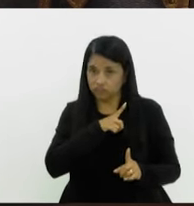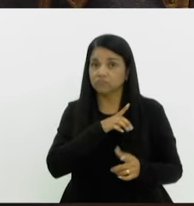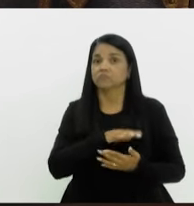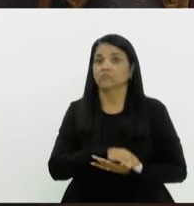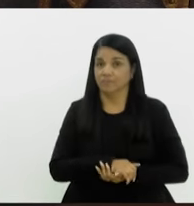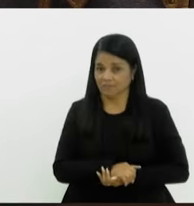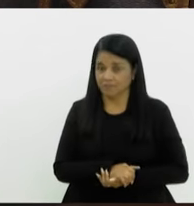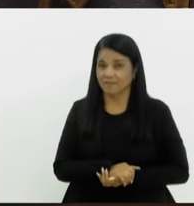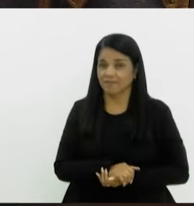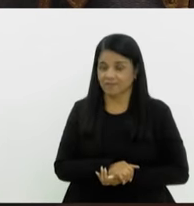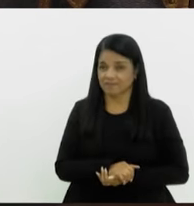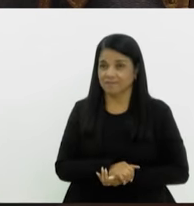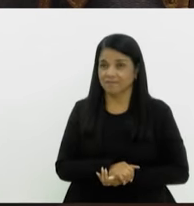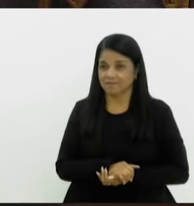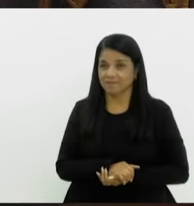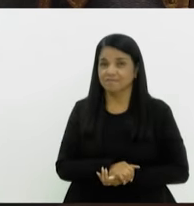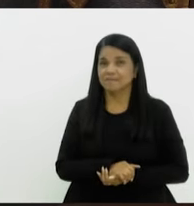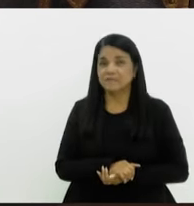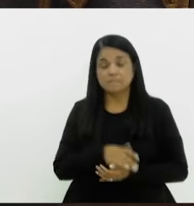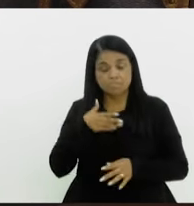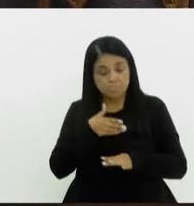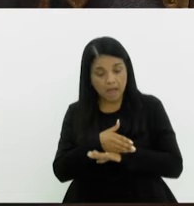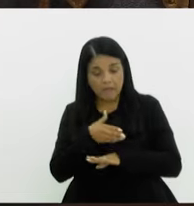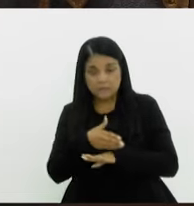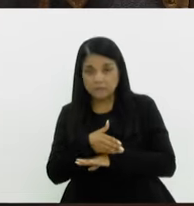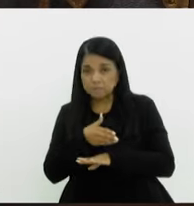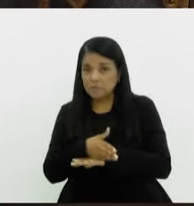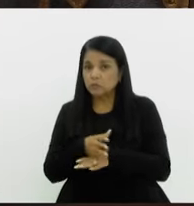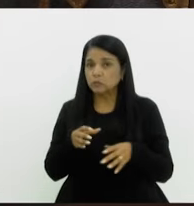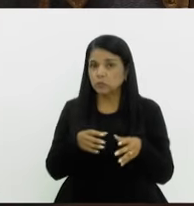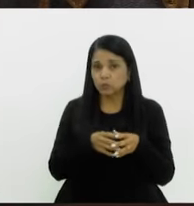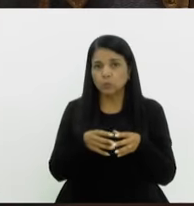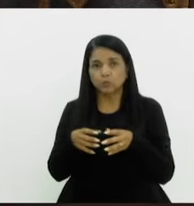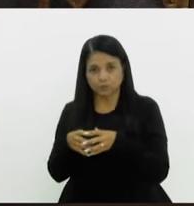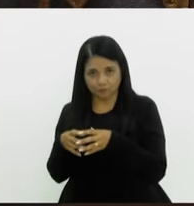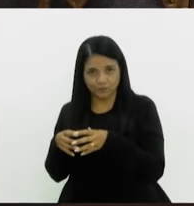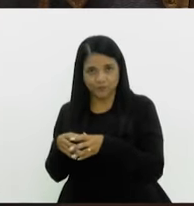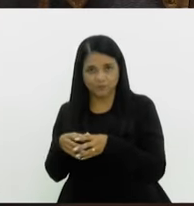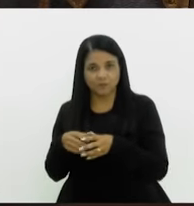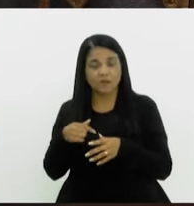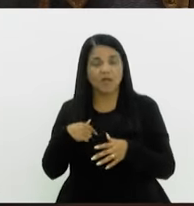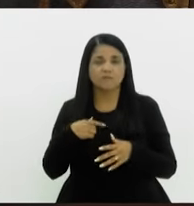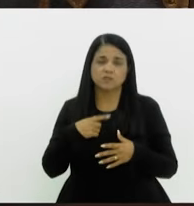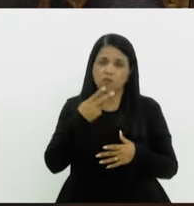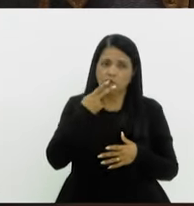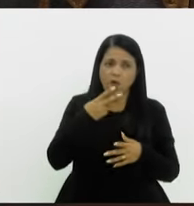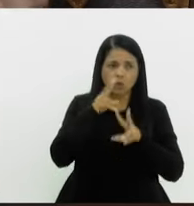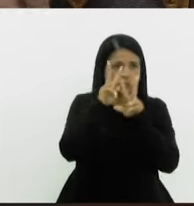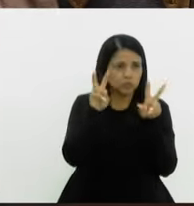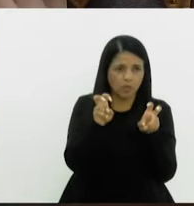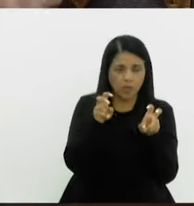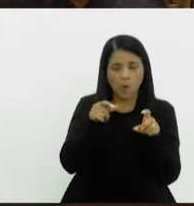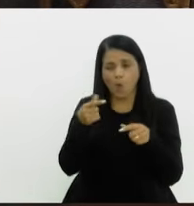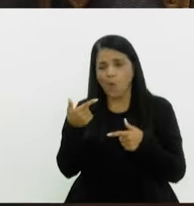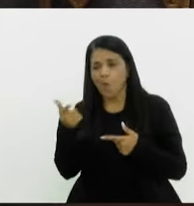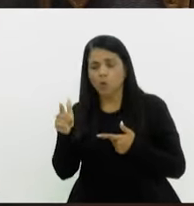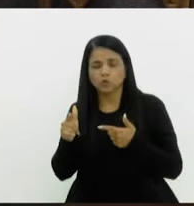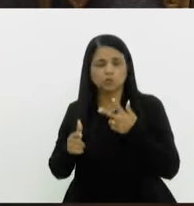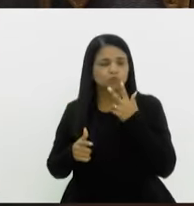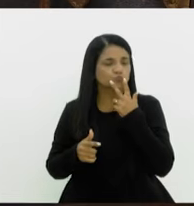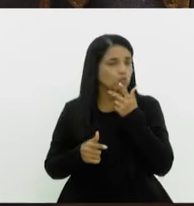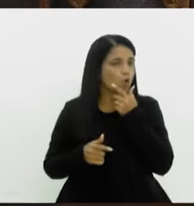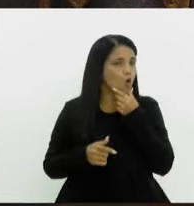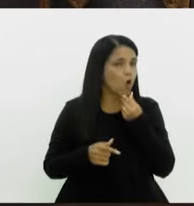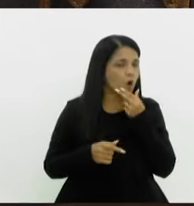gente sente participando do do próprio colegiado né Às vezes eu levanto uma questão que que um outro Desembargador homem